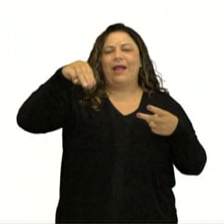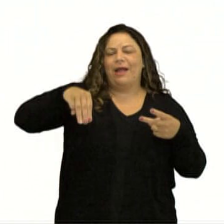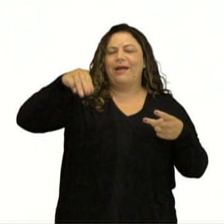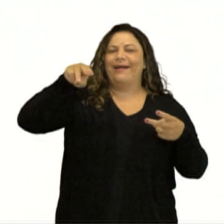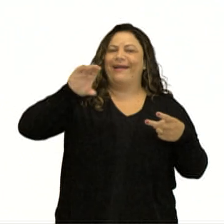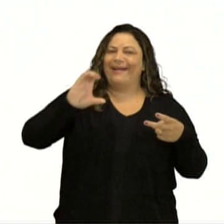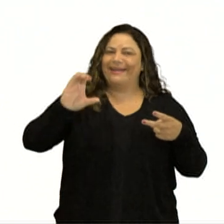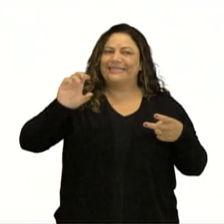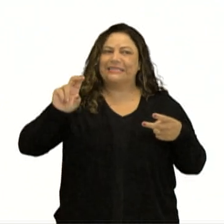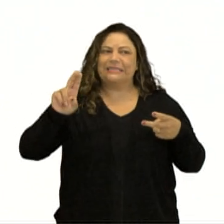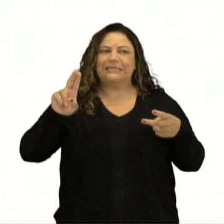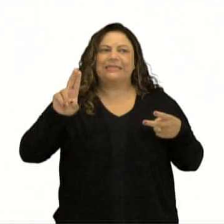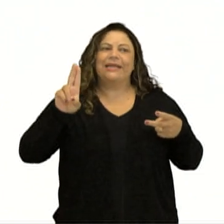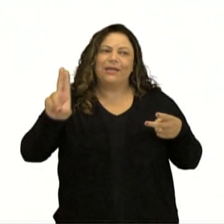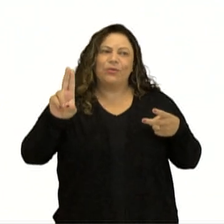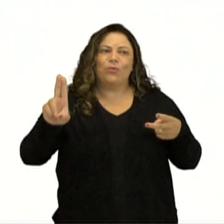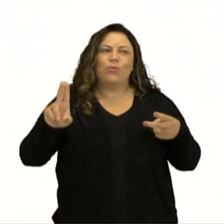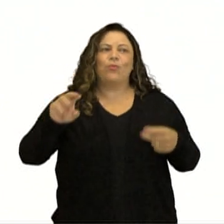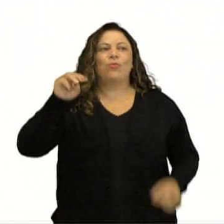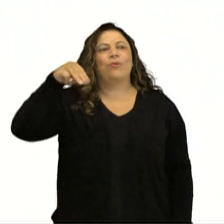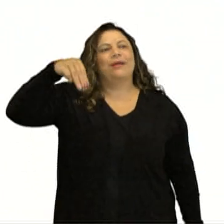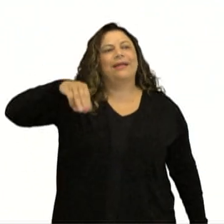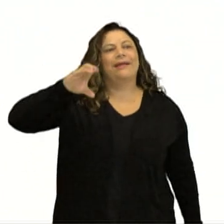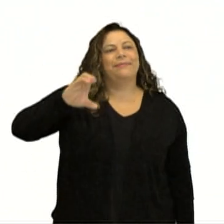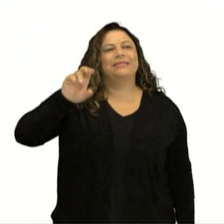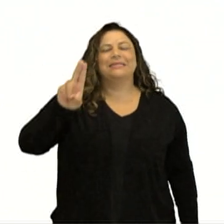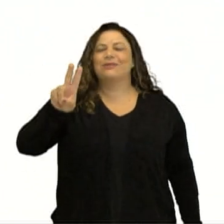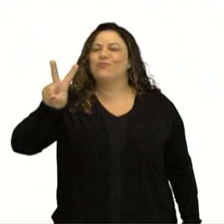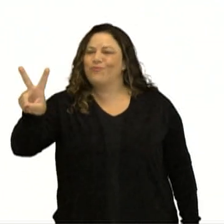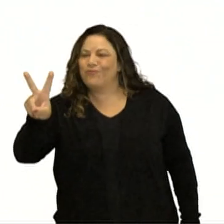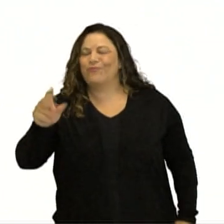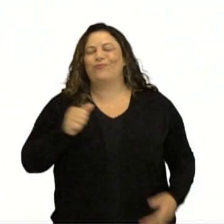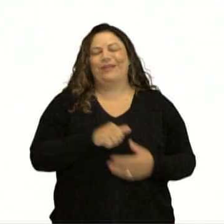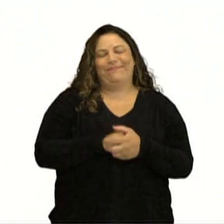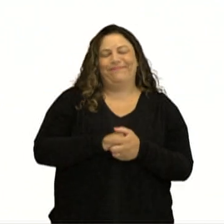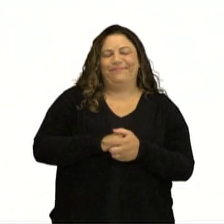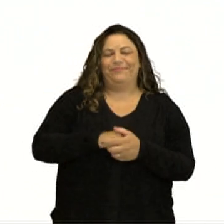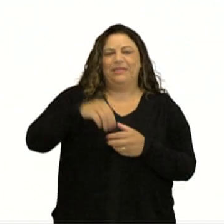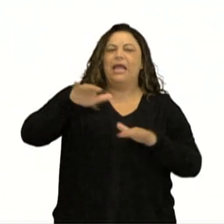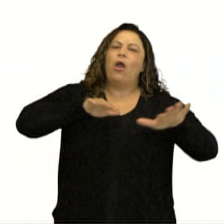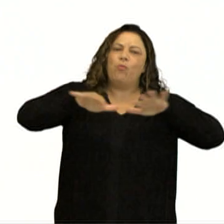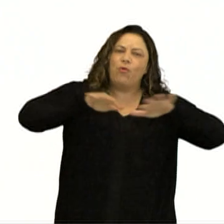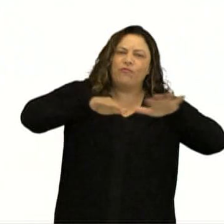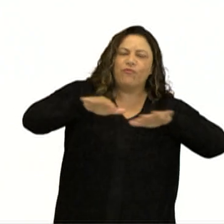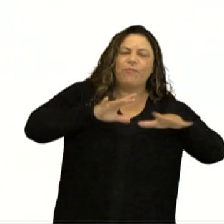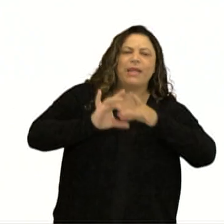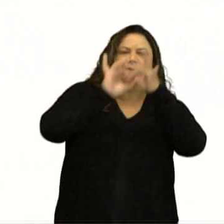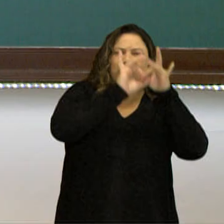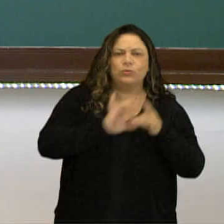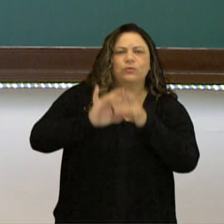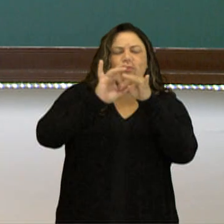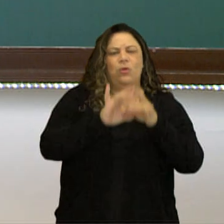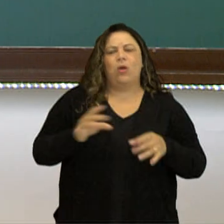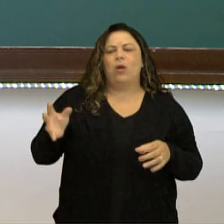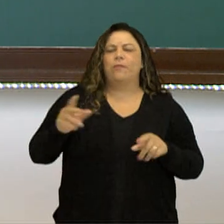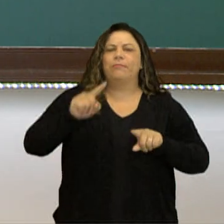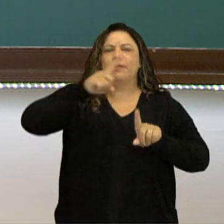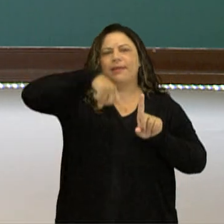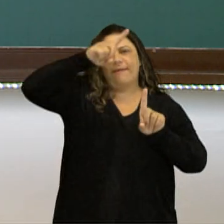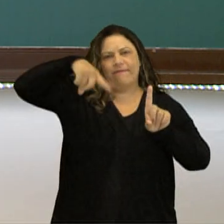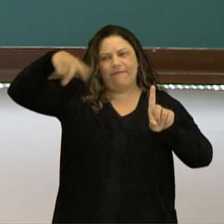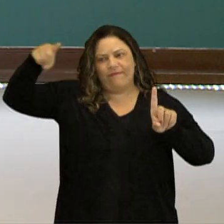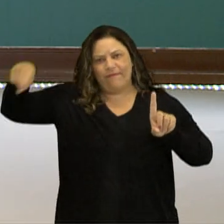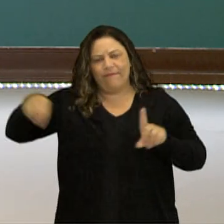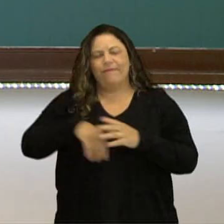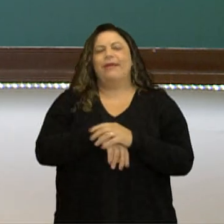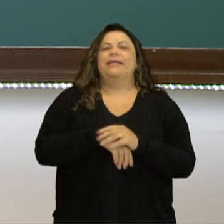circular uniformemente variado. Nesse caso, nós vamos trabalhar um pouquinho mais com velocidade, aceleração, deslocamento, tempo e assim